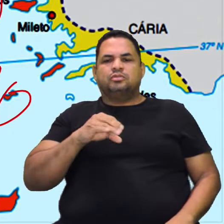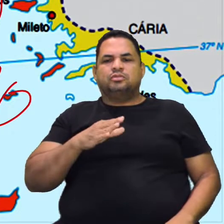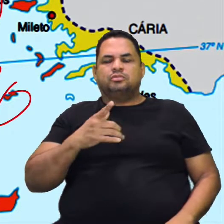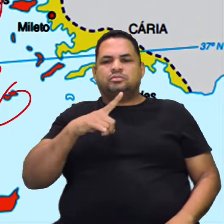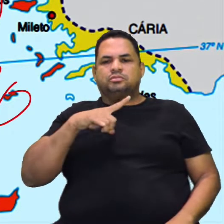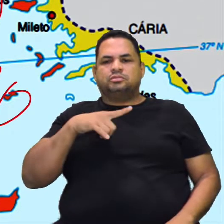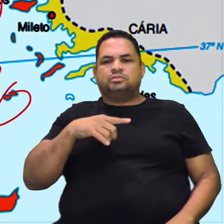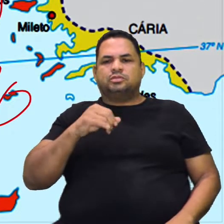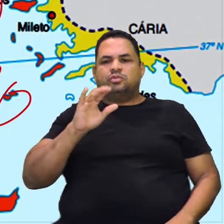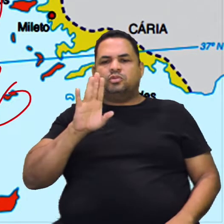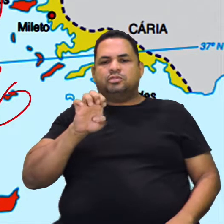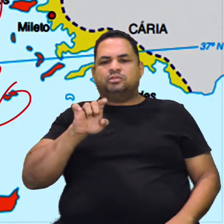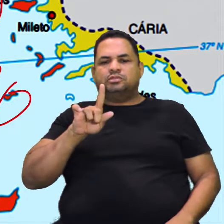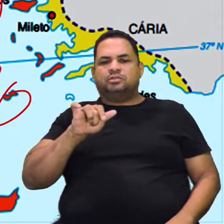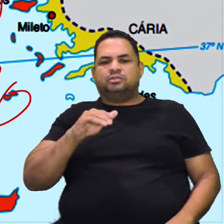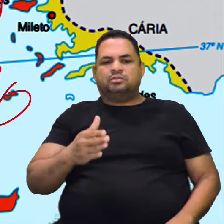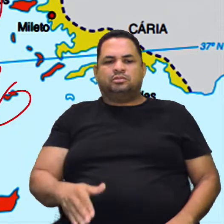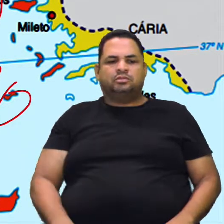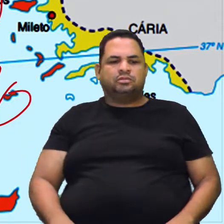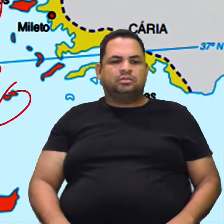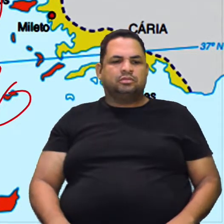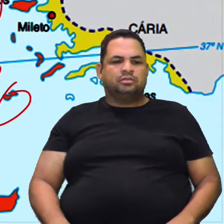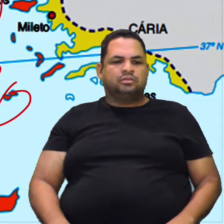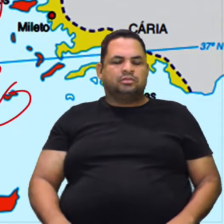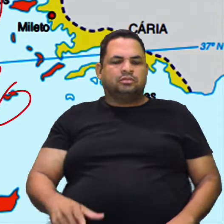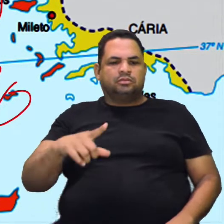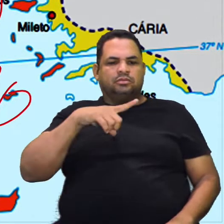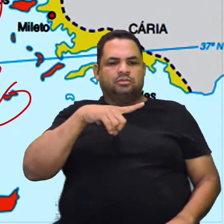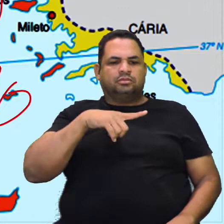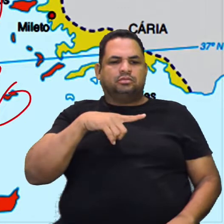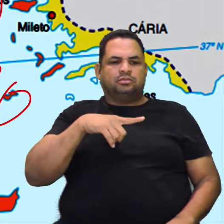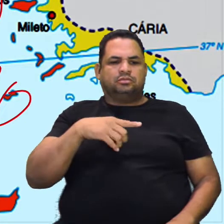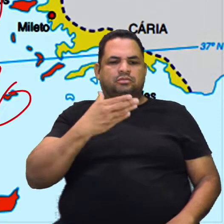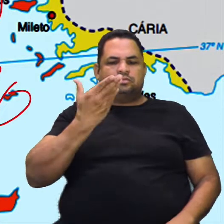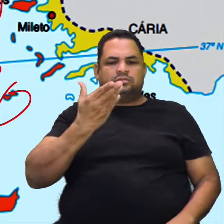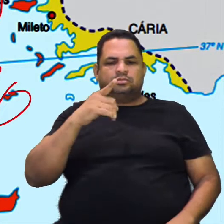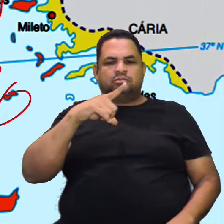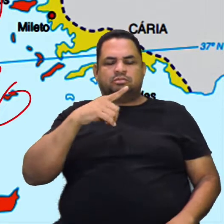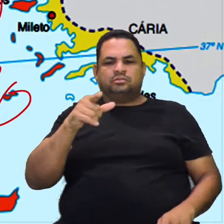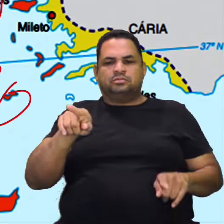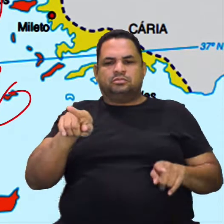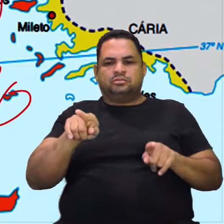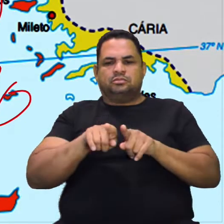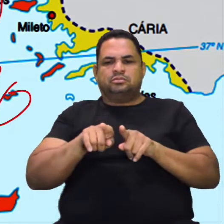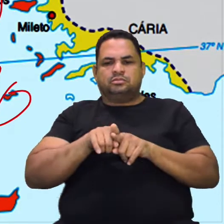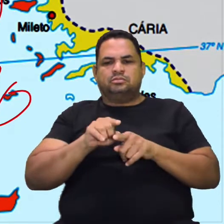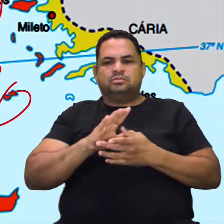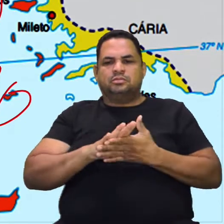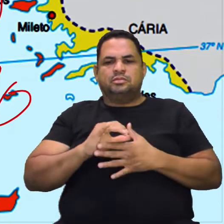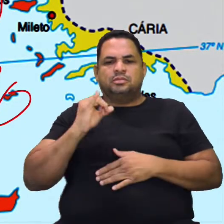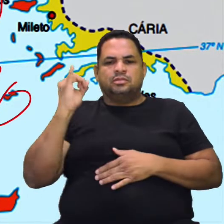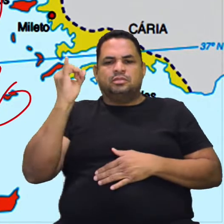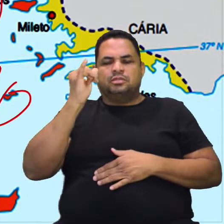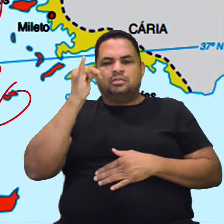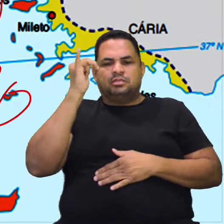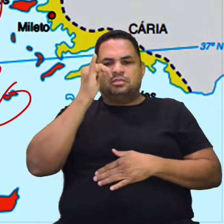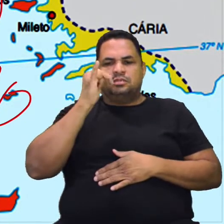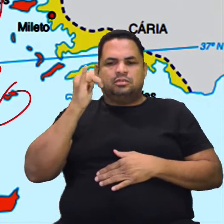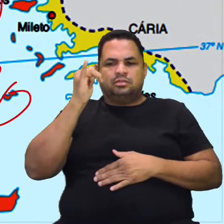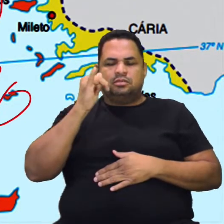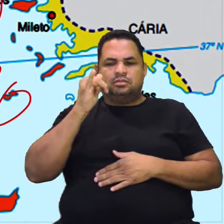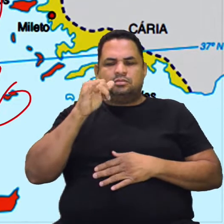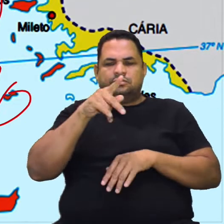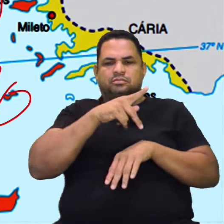que nós temos aqui ainda o Mar Mediterrâneo. O Mar Mediterrâneo, indo aqui para a Itália, se nós pegarmos aqui,